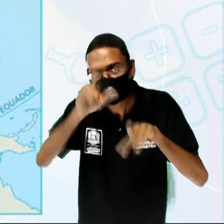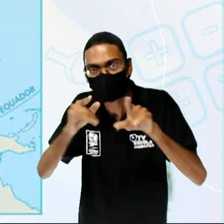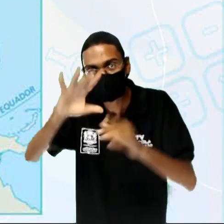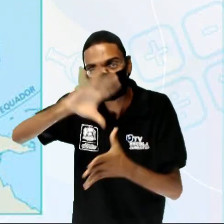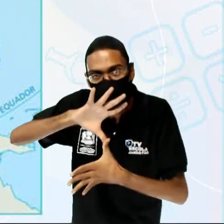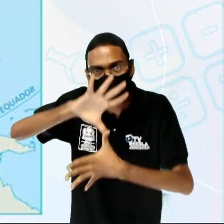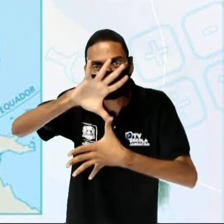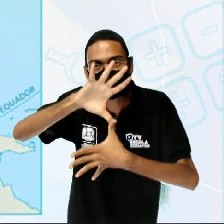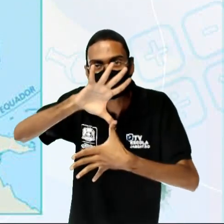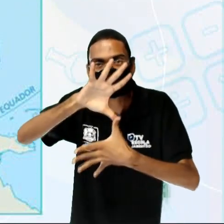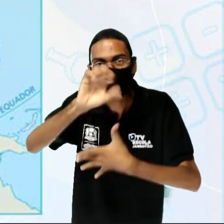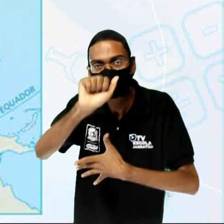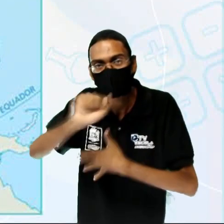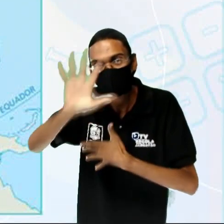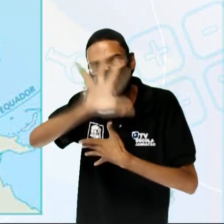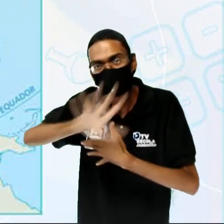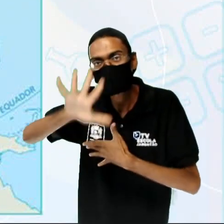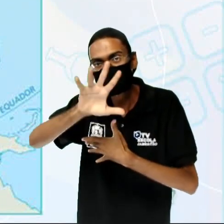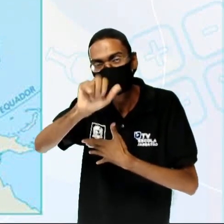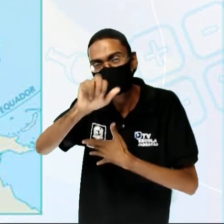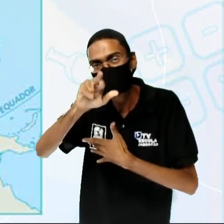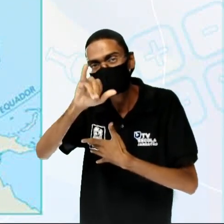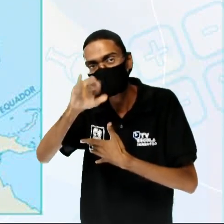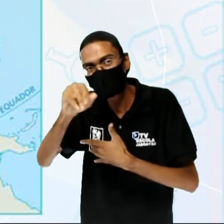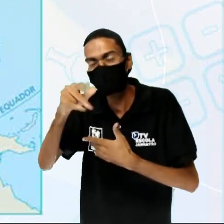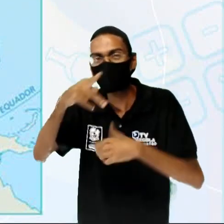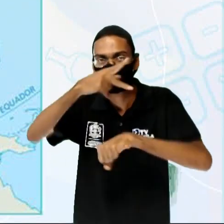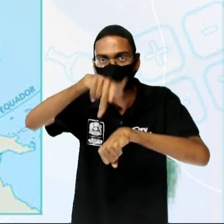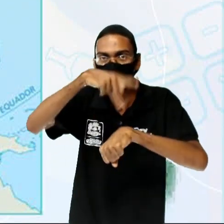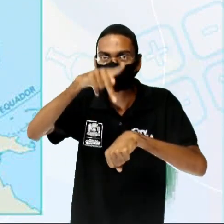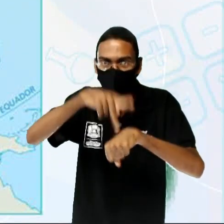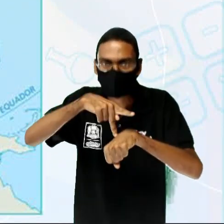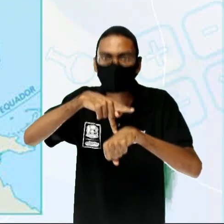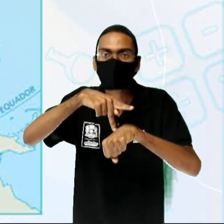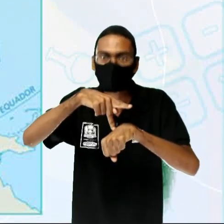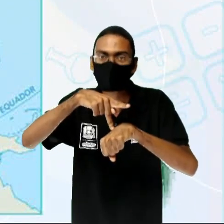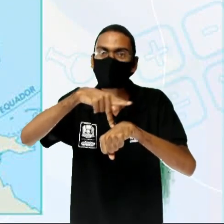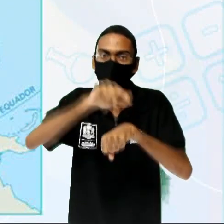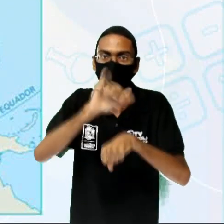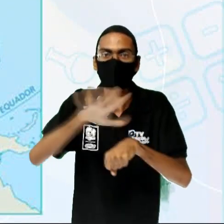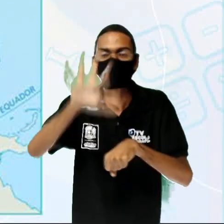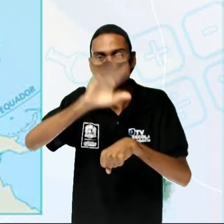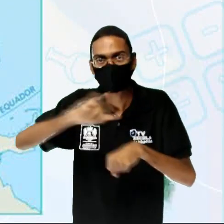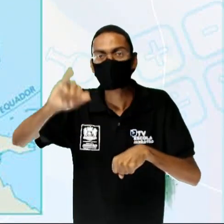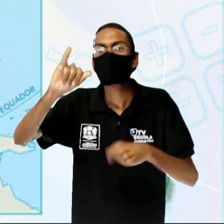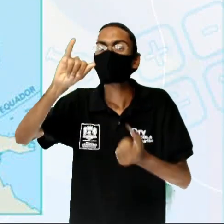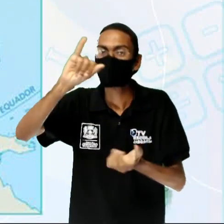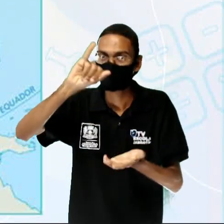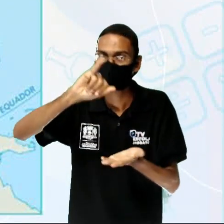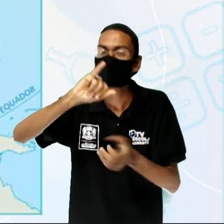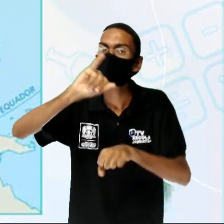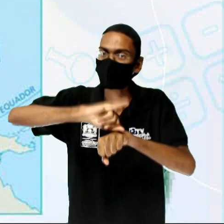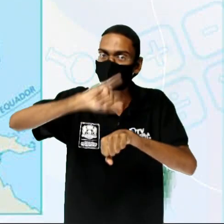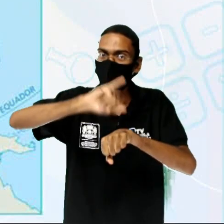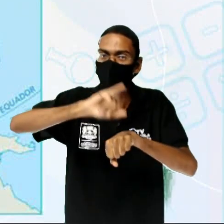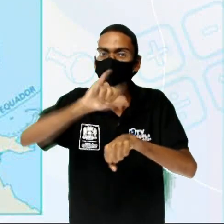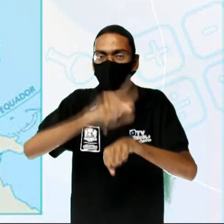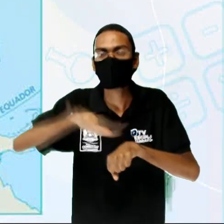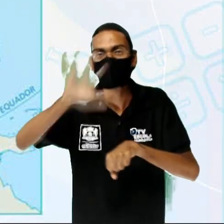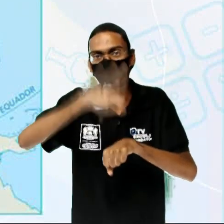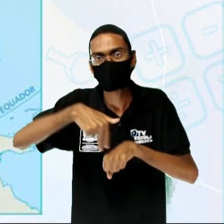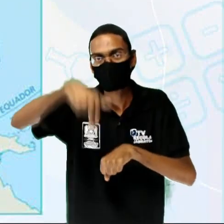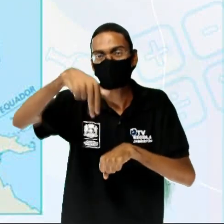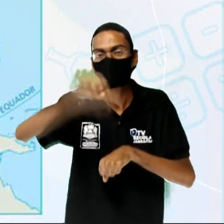a Ásia Setentrional, os países do Cáucaso, Ásia Central, Ásia Meridional, Ásia de